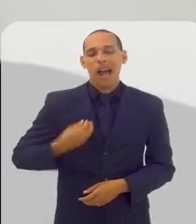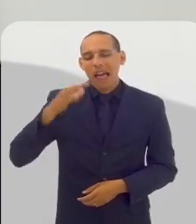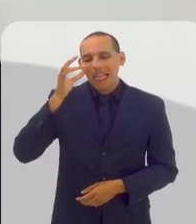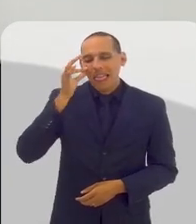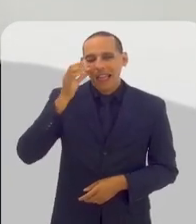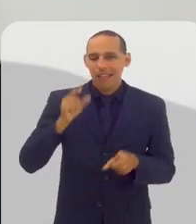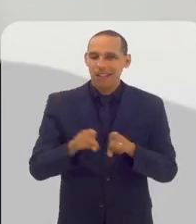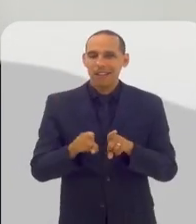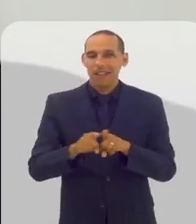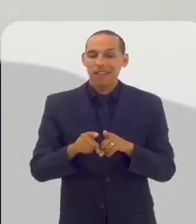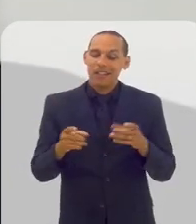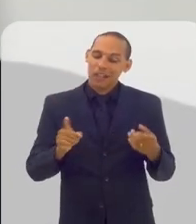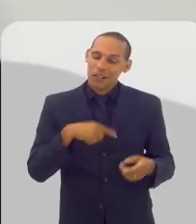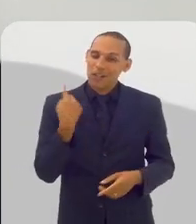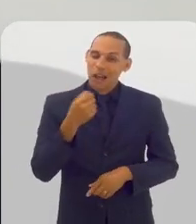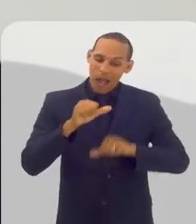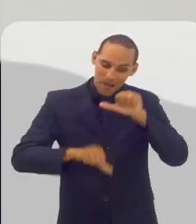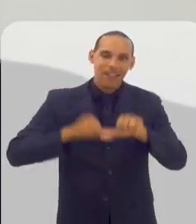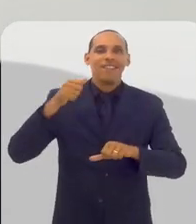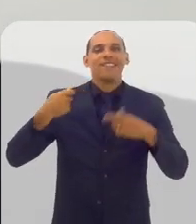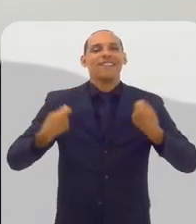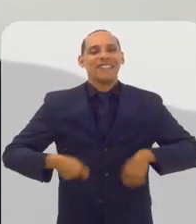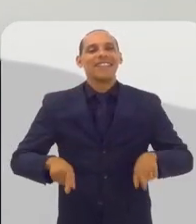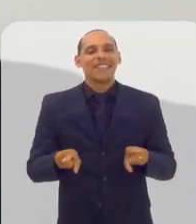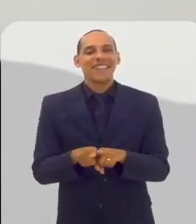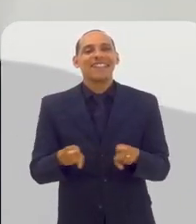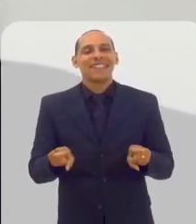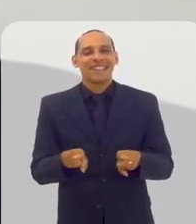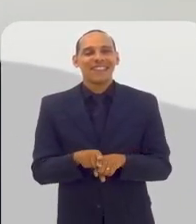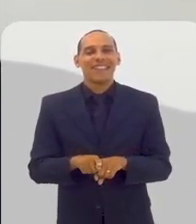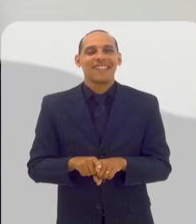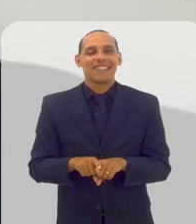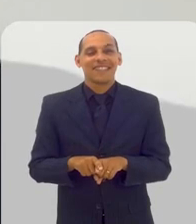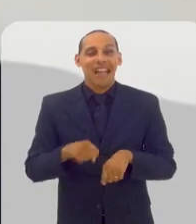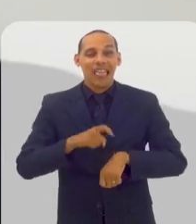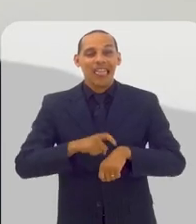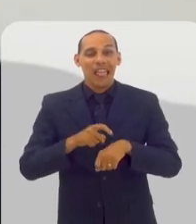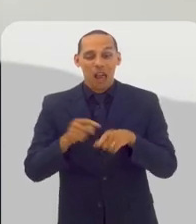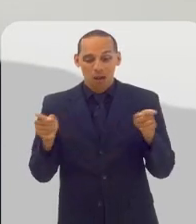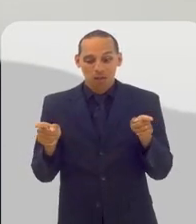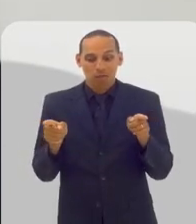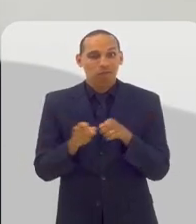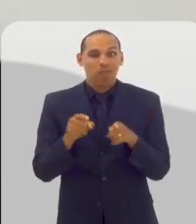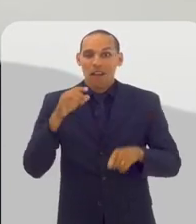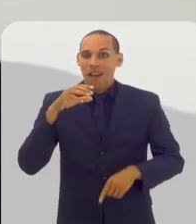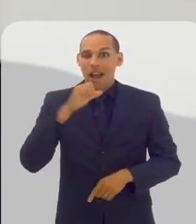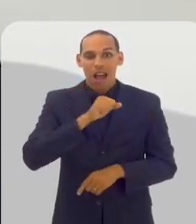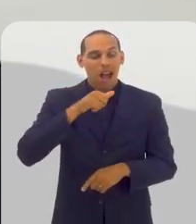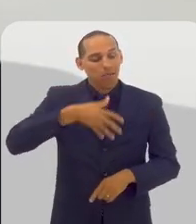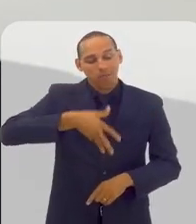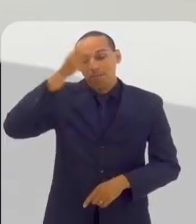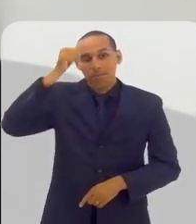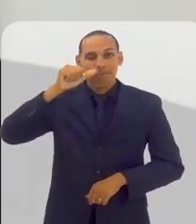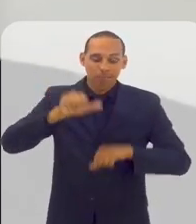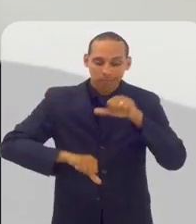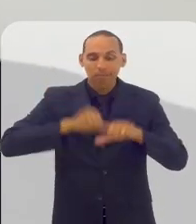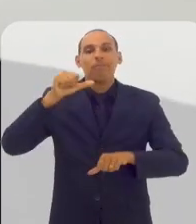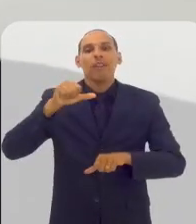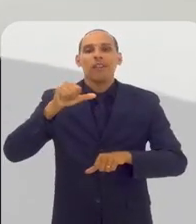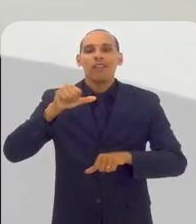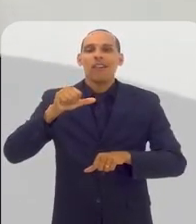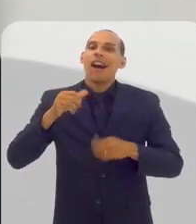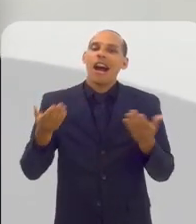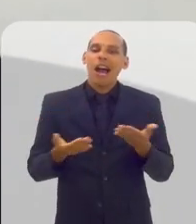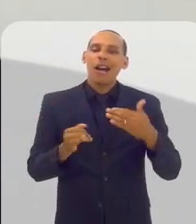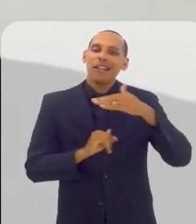né Muito presencial a gente também teve que dar lá uma cambalhota e se em pouco tempo transformar